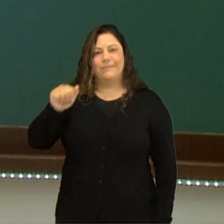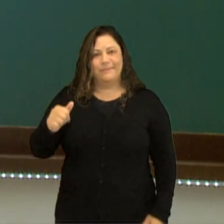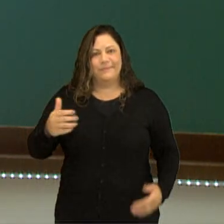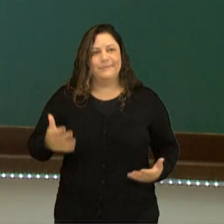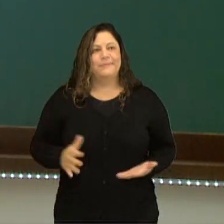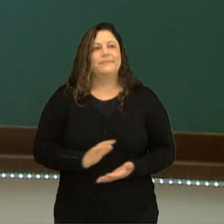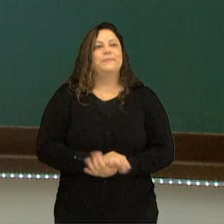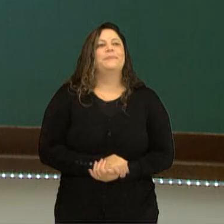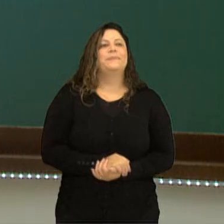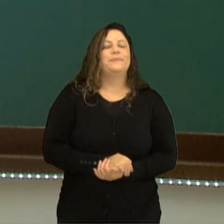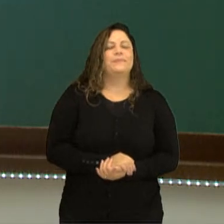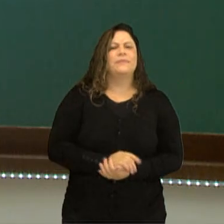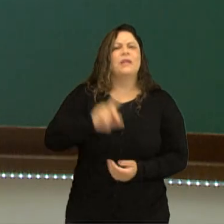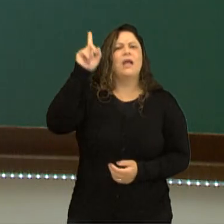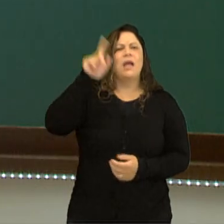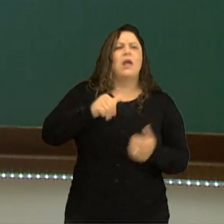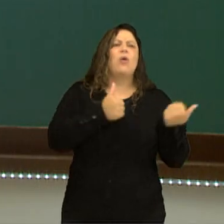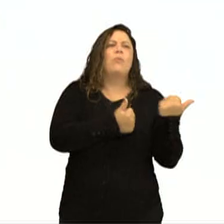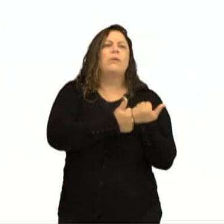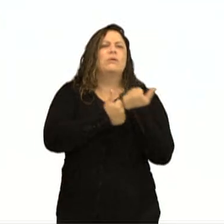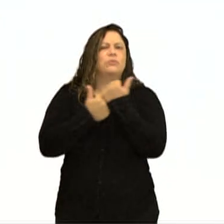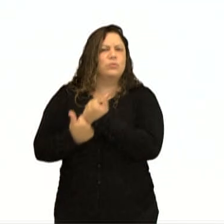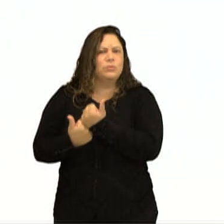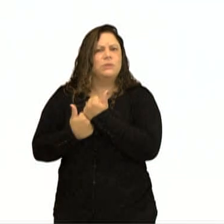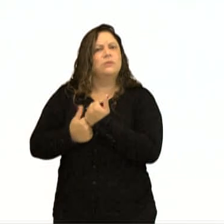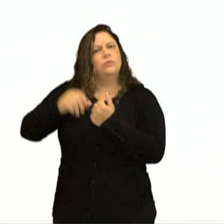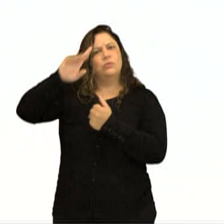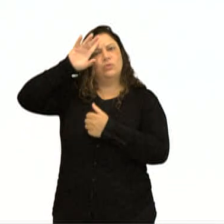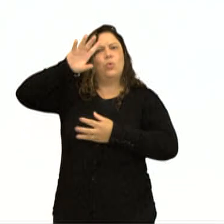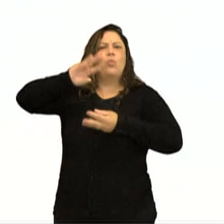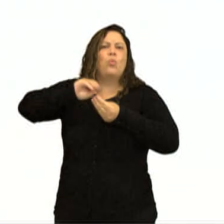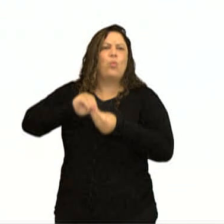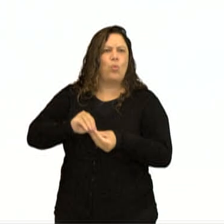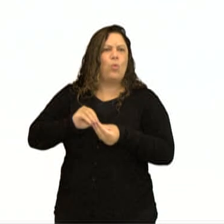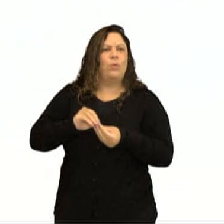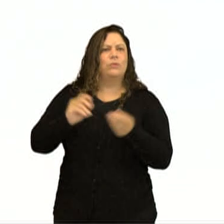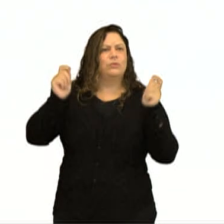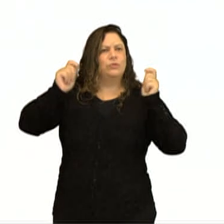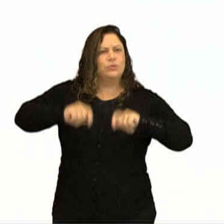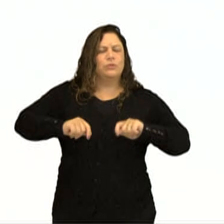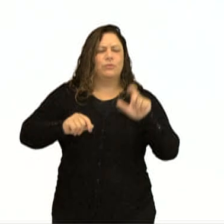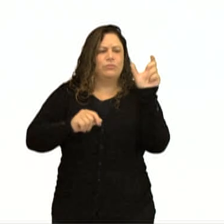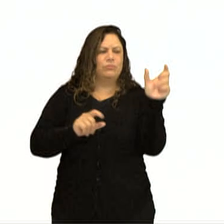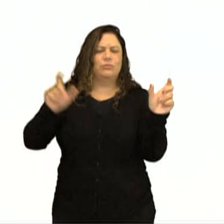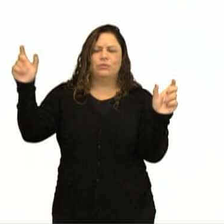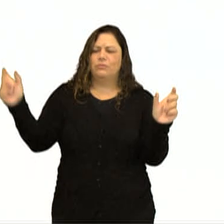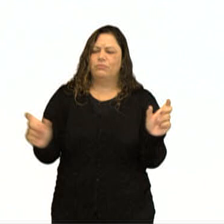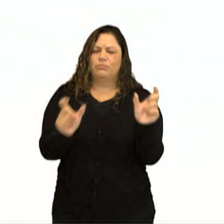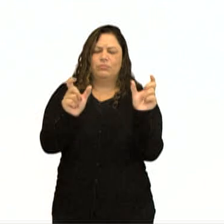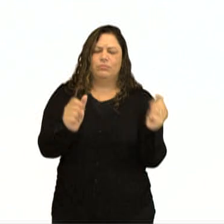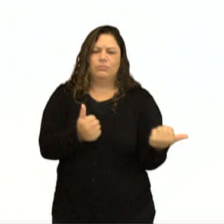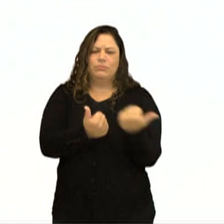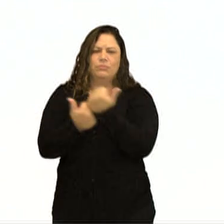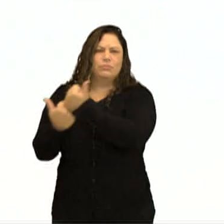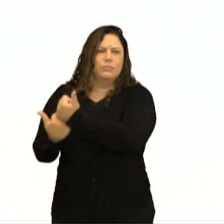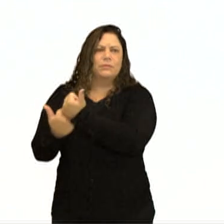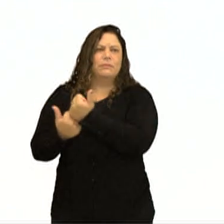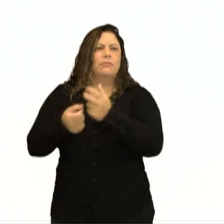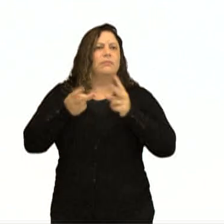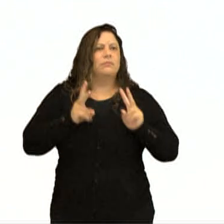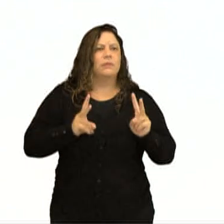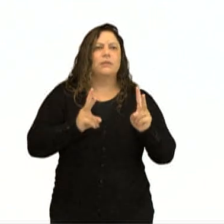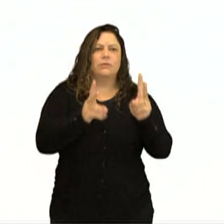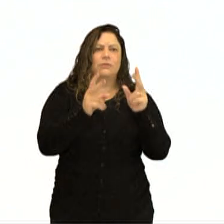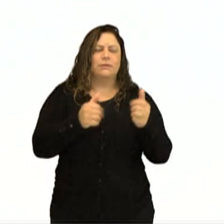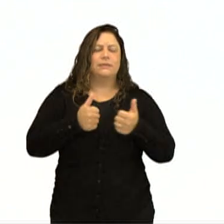isso mesmo. A metonímia consiste no quê? Na substituição lógica de um termo por outro, mantendo-se,